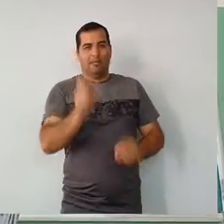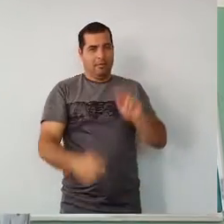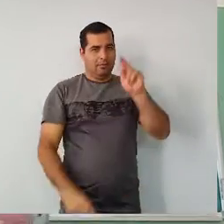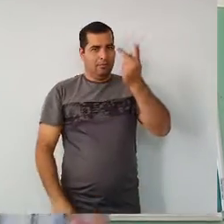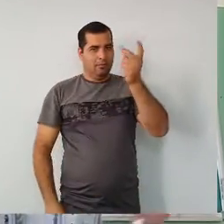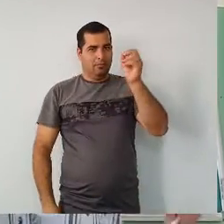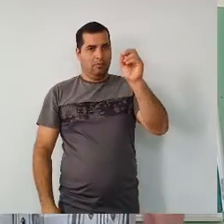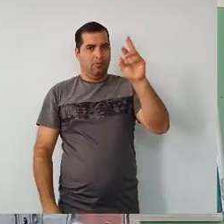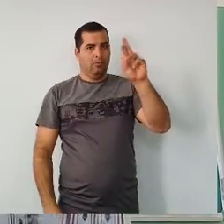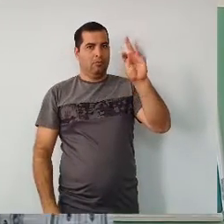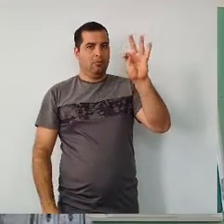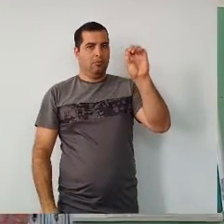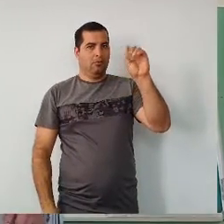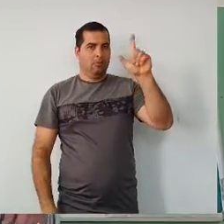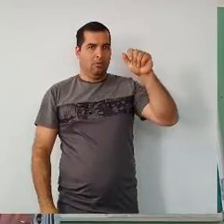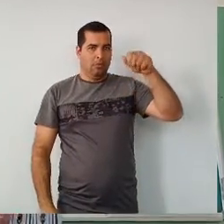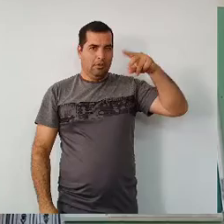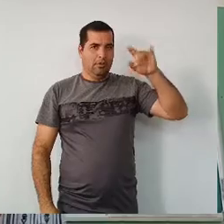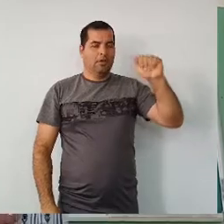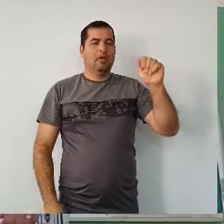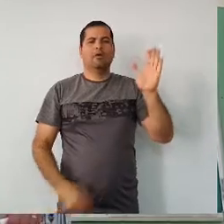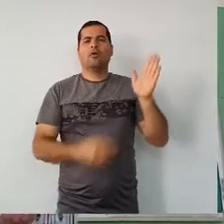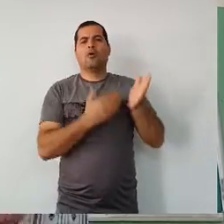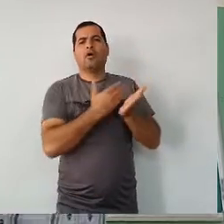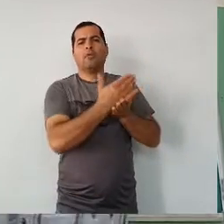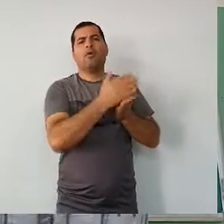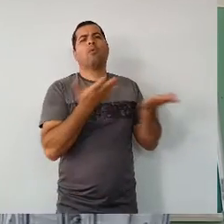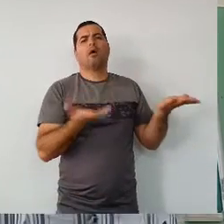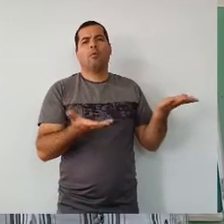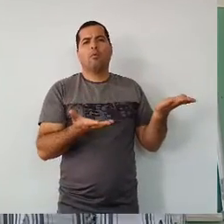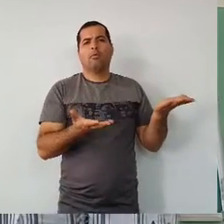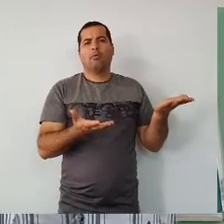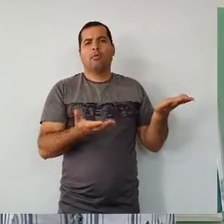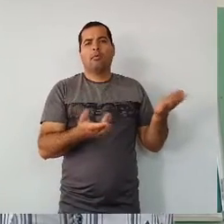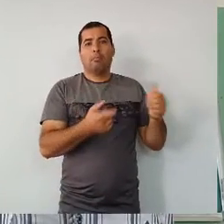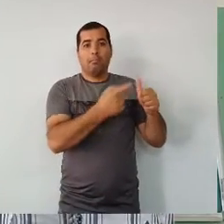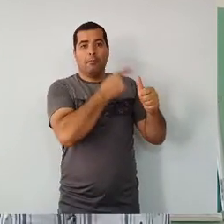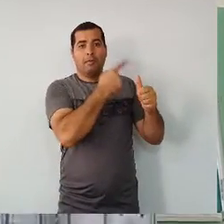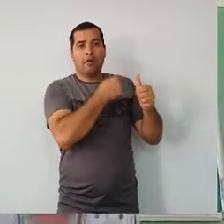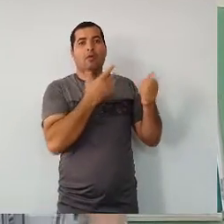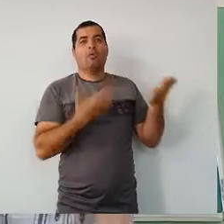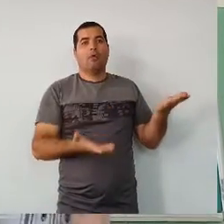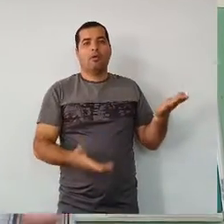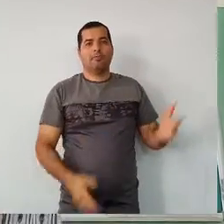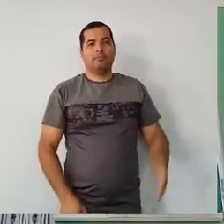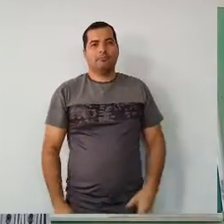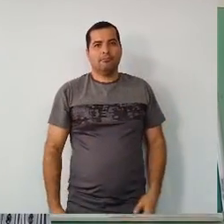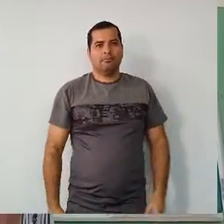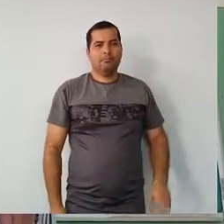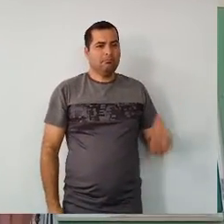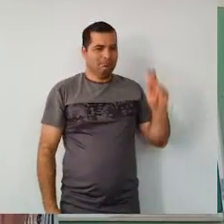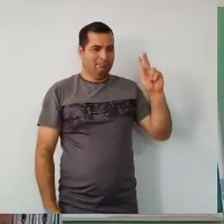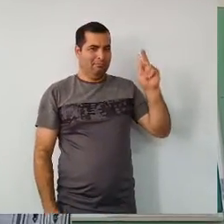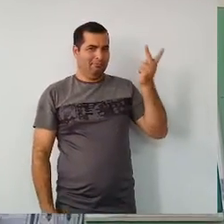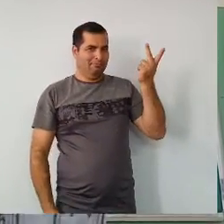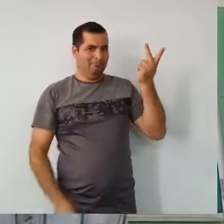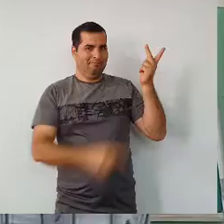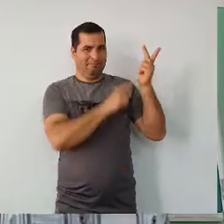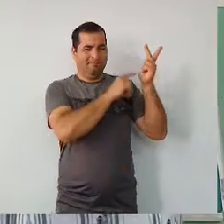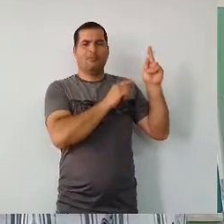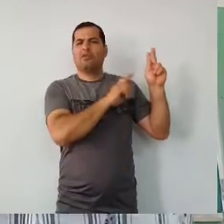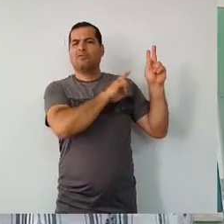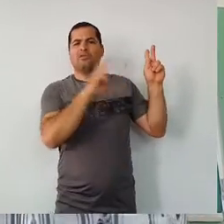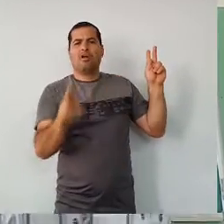palavra Hortolândia. Com que letra Hortolândia começa? Como será que chama